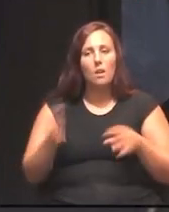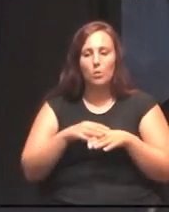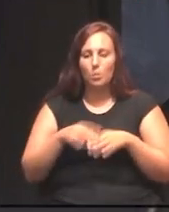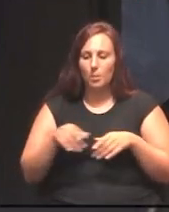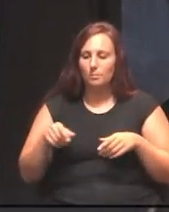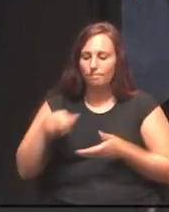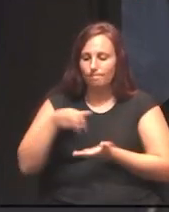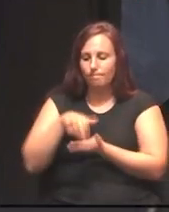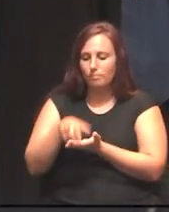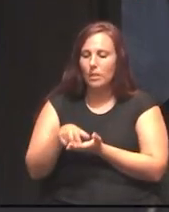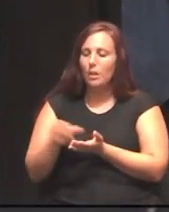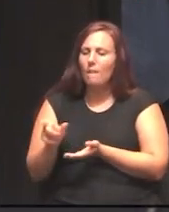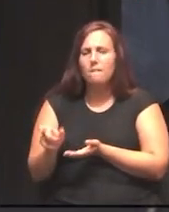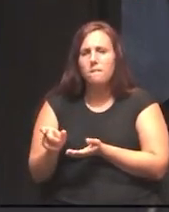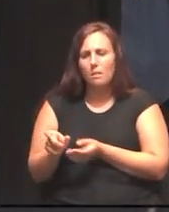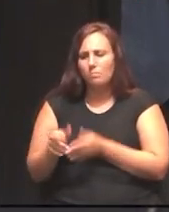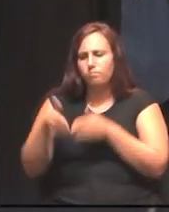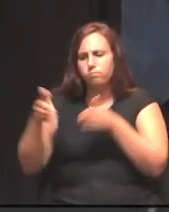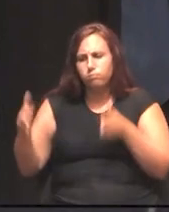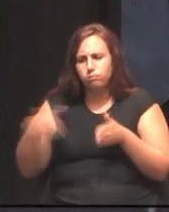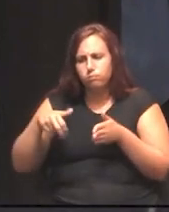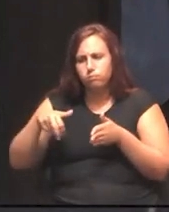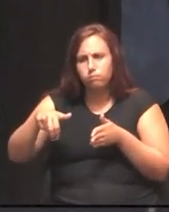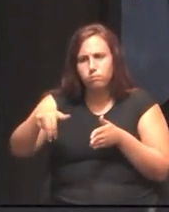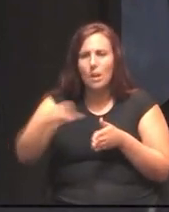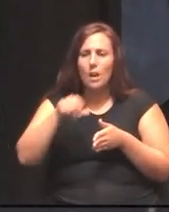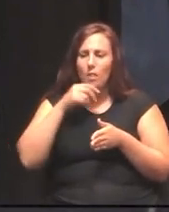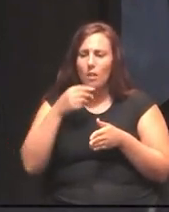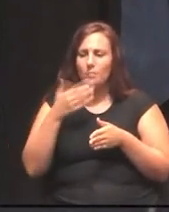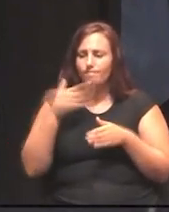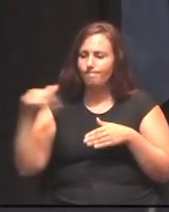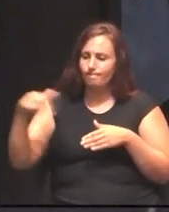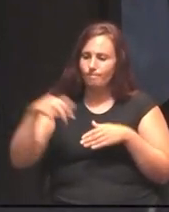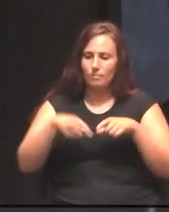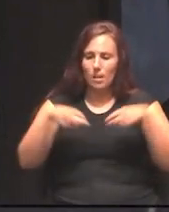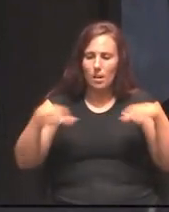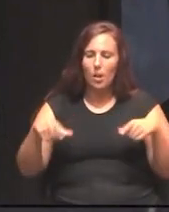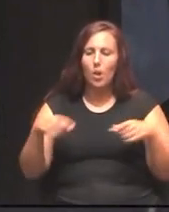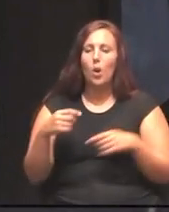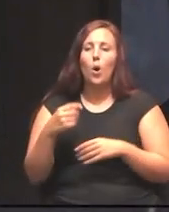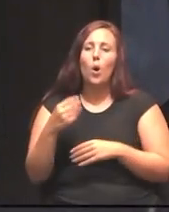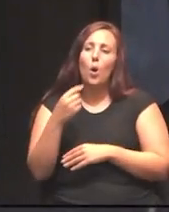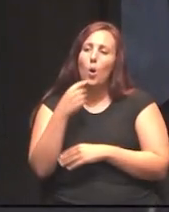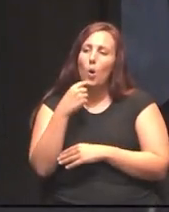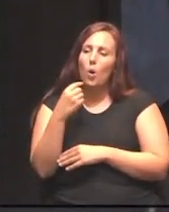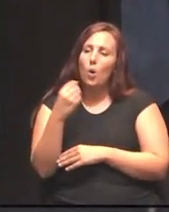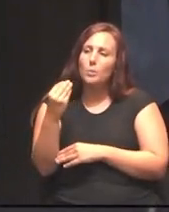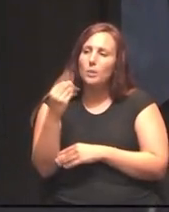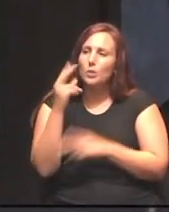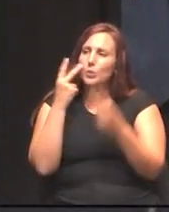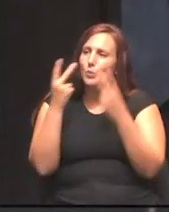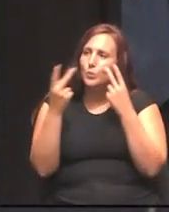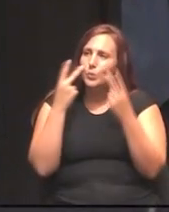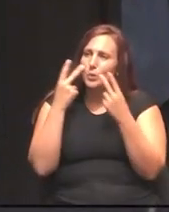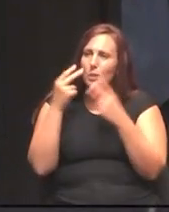mais largos, verdes mais prolongados, para as pessoas conseguirem atravessar a rua, tirar obstáculos visuais e físicos dos passeios, como é o